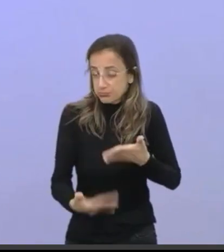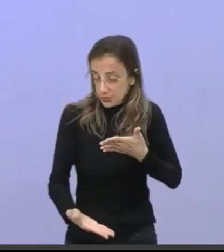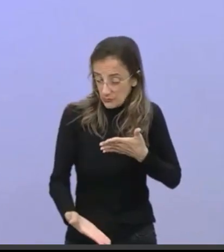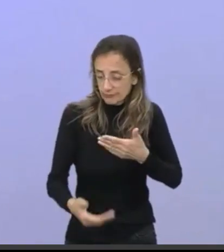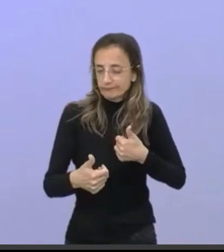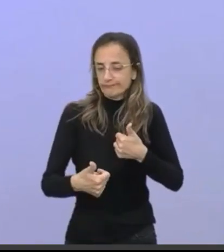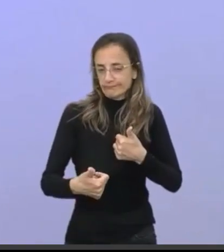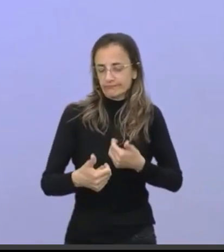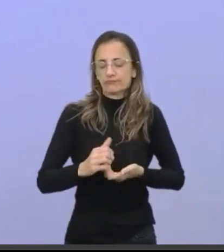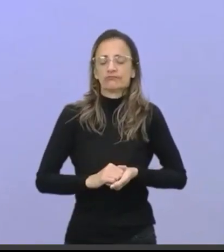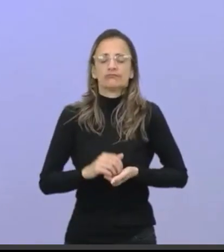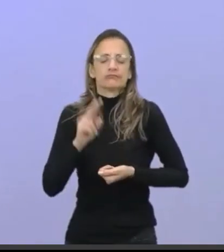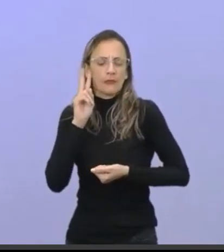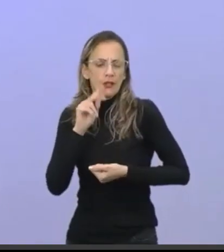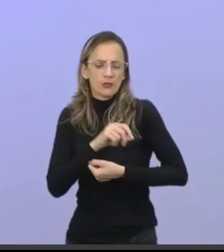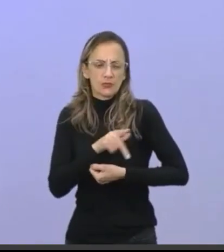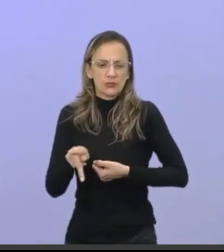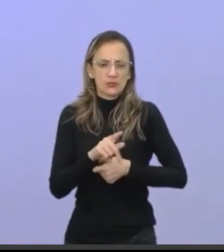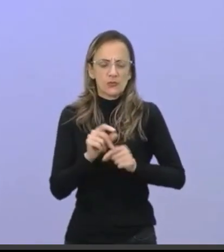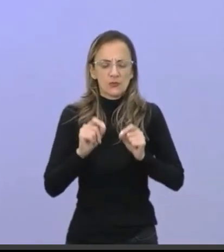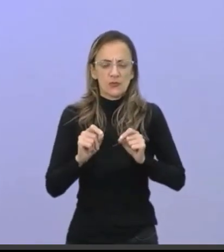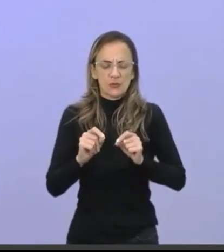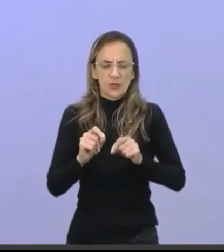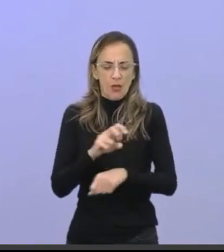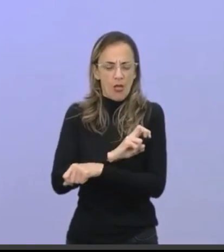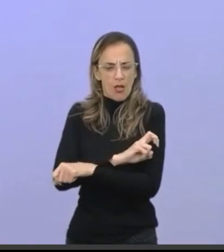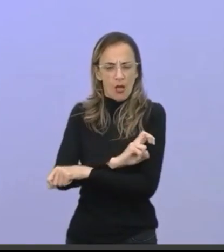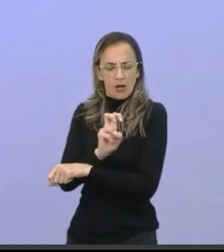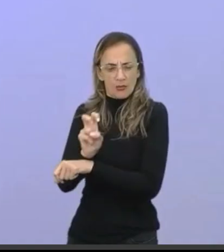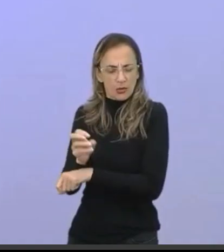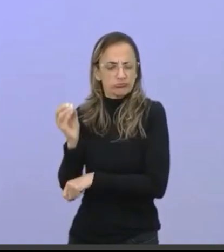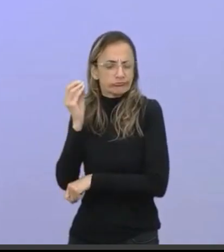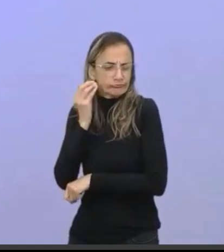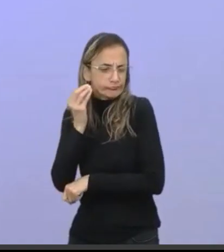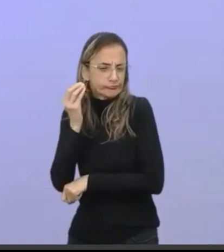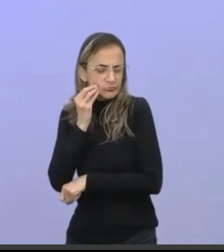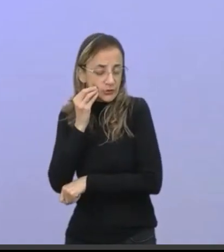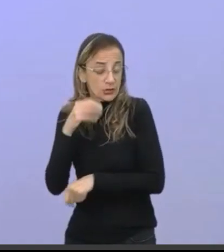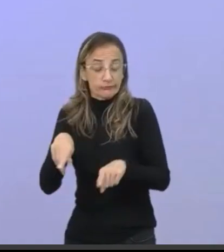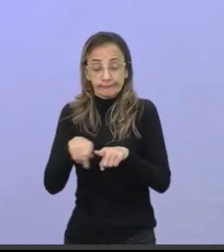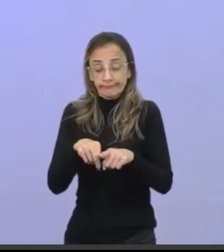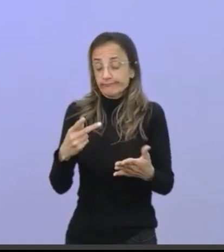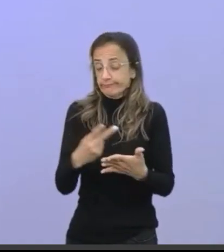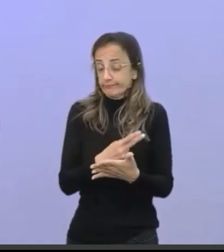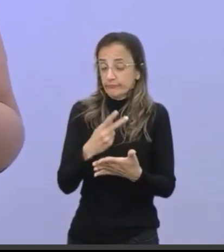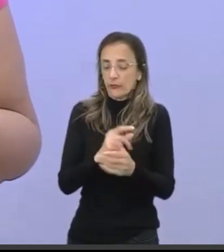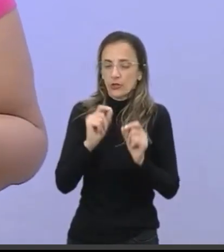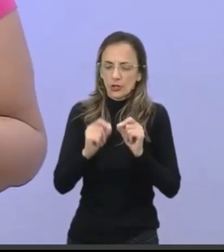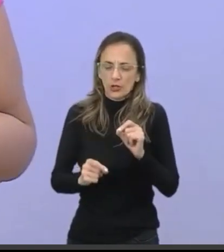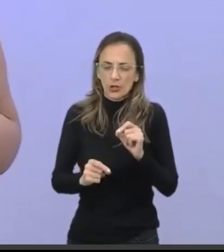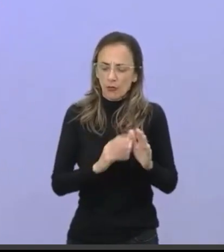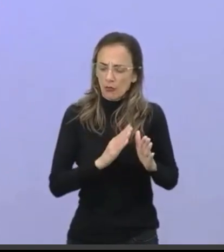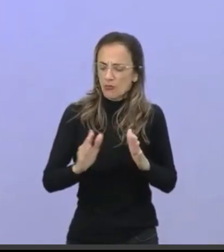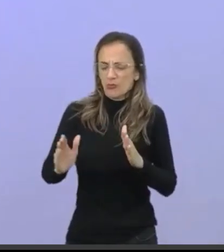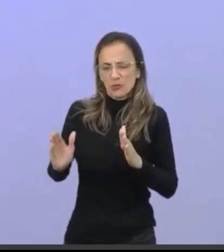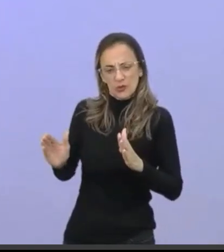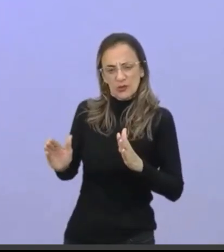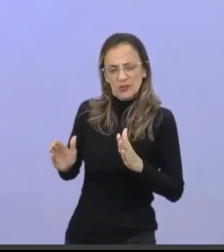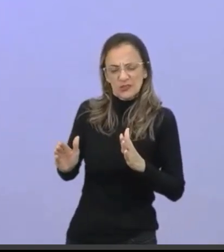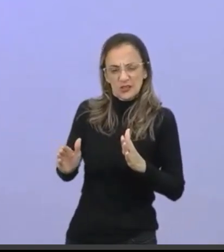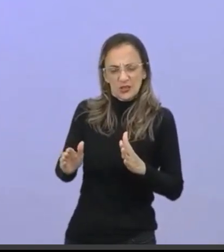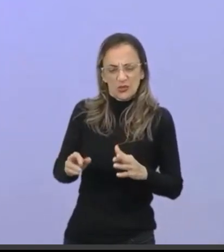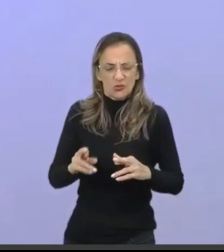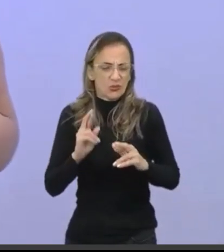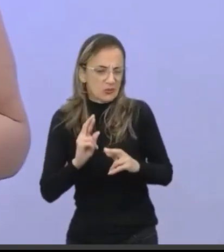ok? Lembrando, professor, que a robótica ela trabalha com a tentativa e o erro, que é um processo de ajuste para um resultado esperado. Pode ser que no